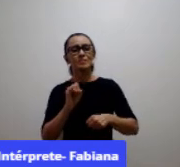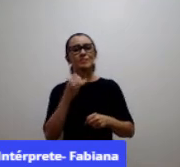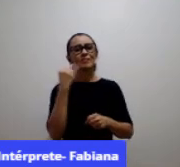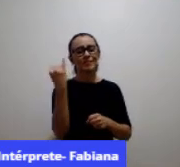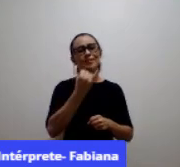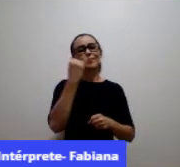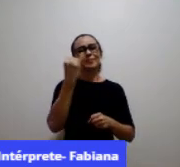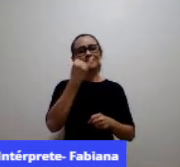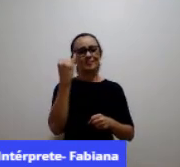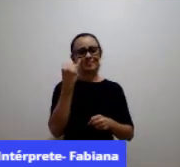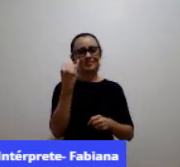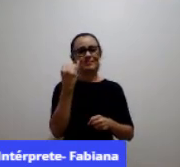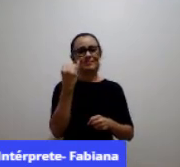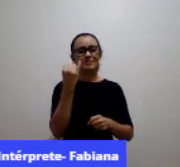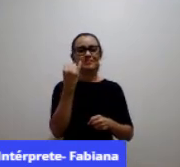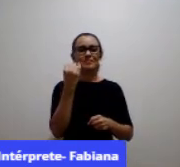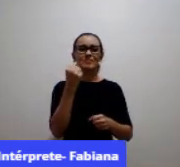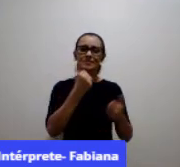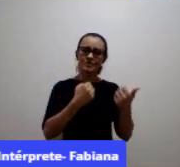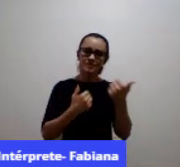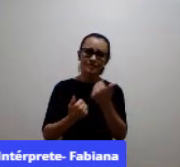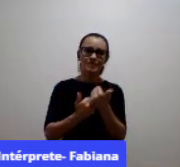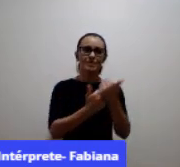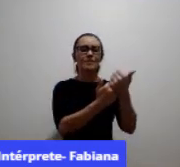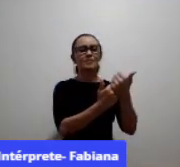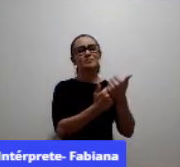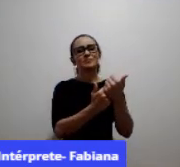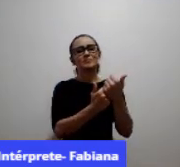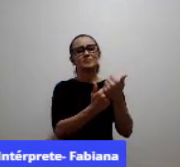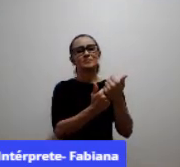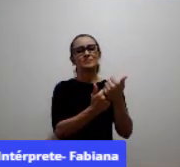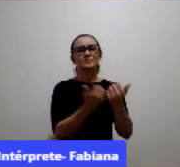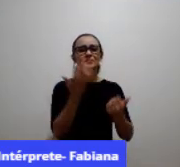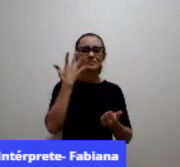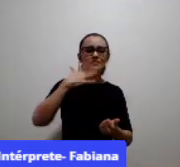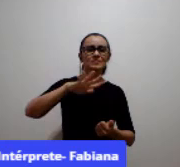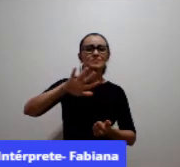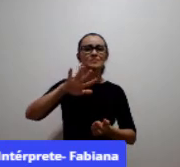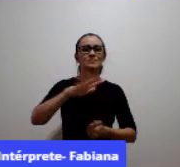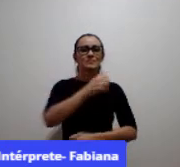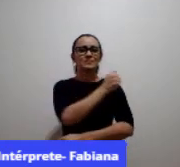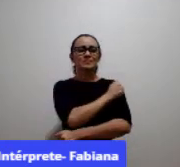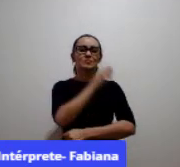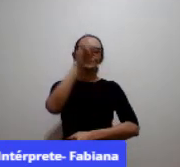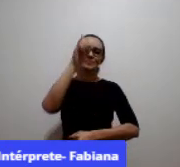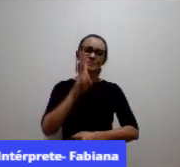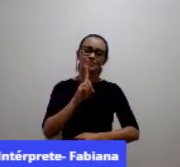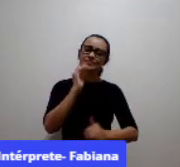evidentemente, favorecem esse desenvolvimento dessa criança, desse aluno com deficiência.